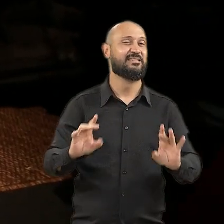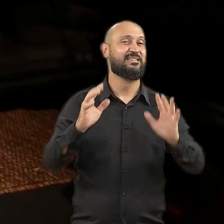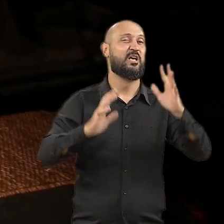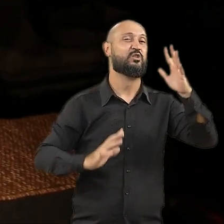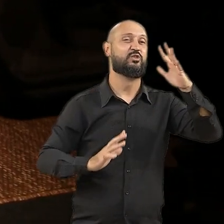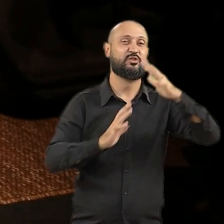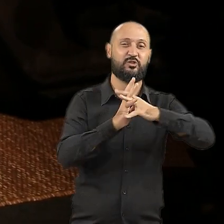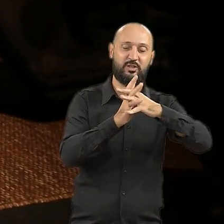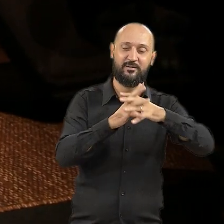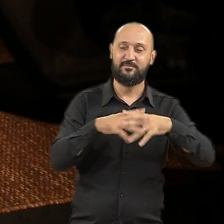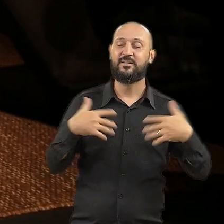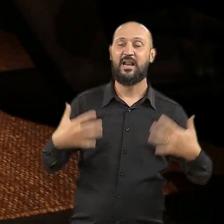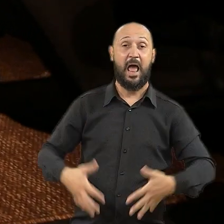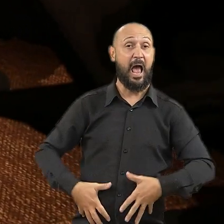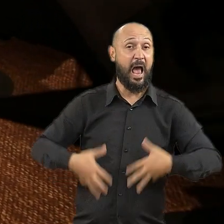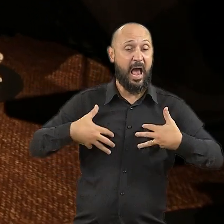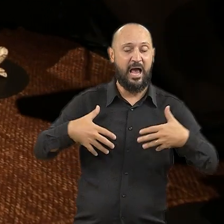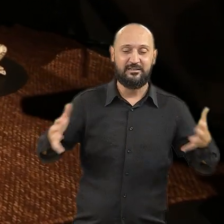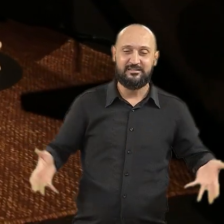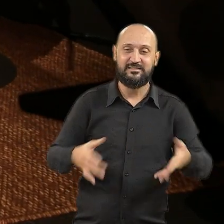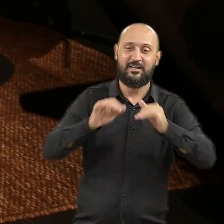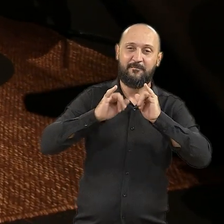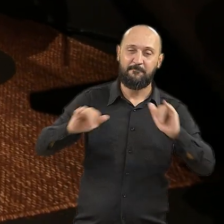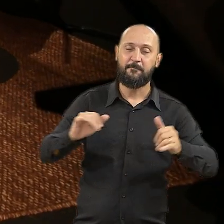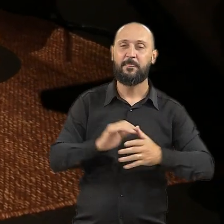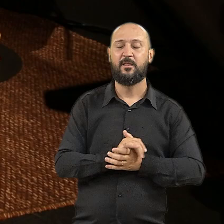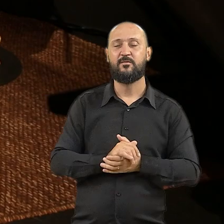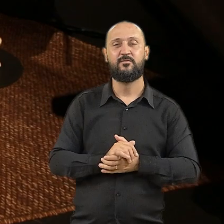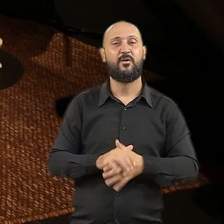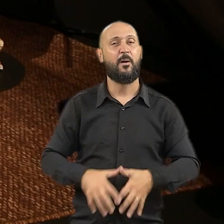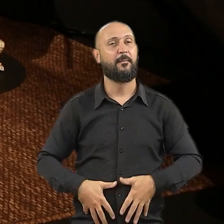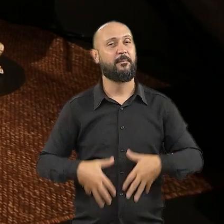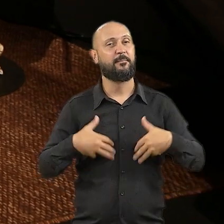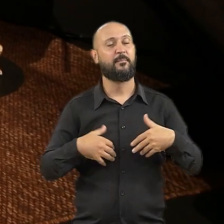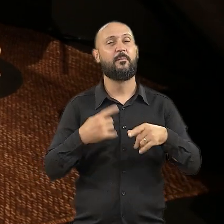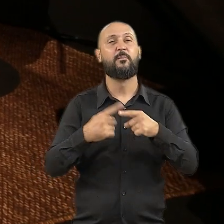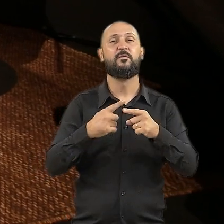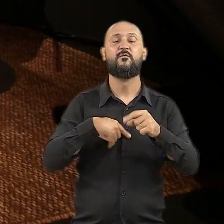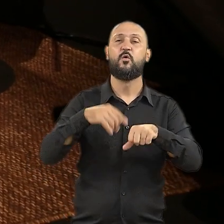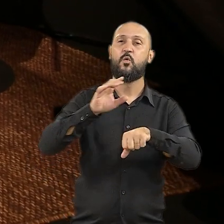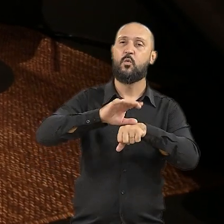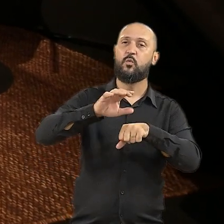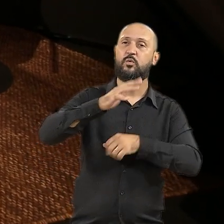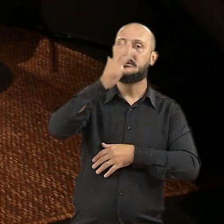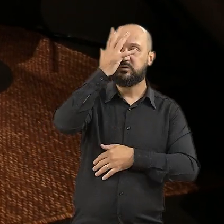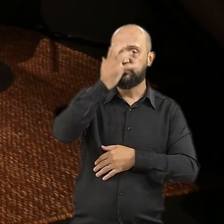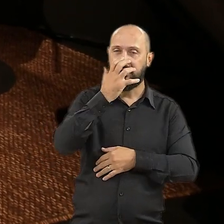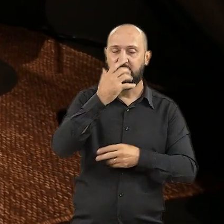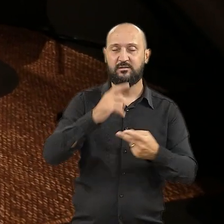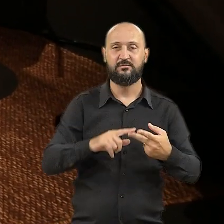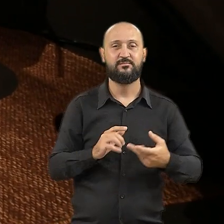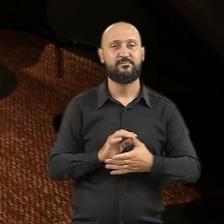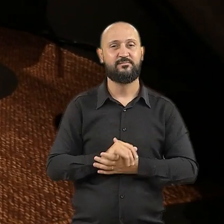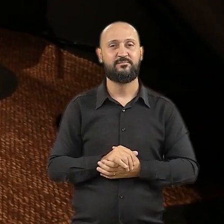férias. Entusiasta e fomentador. Aí foi uma alegria, porque, puxa, foi um curso muito sério,